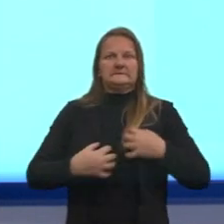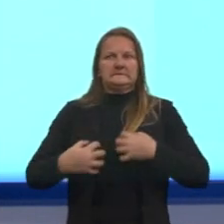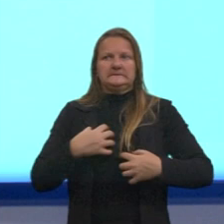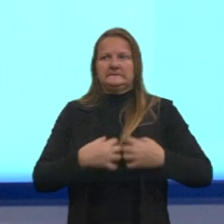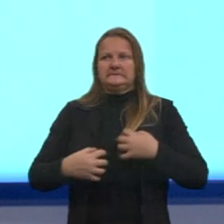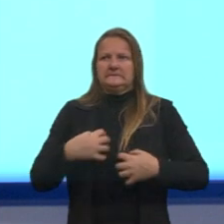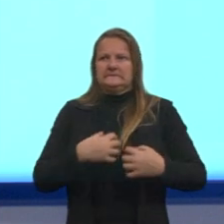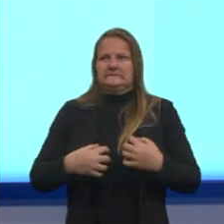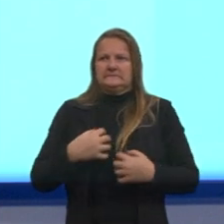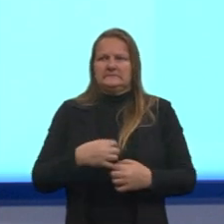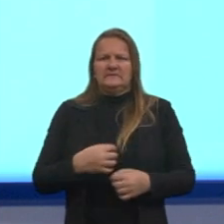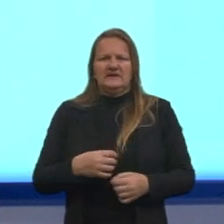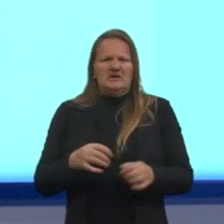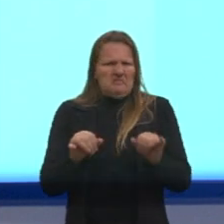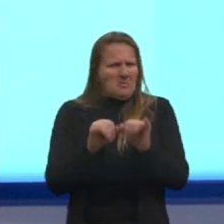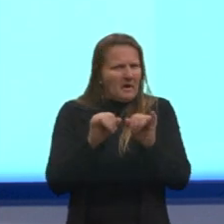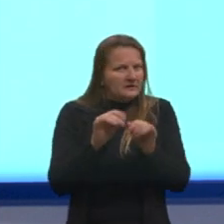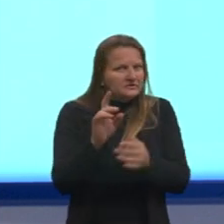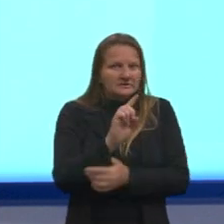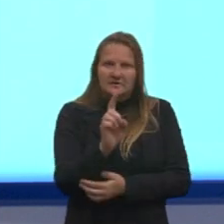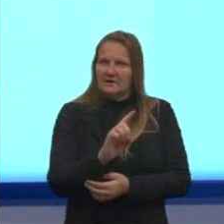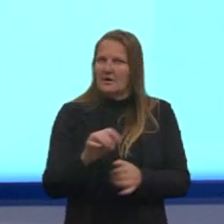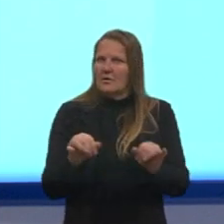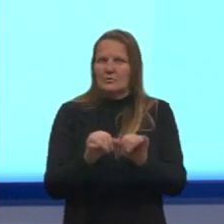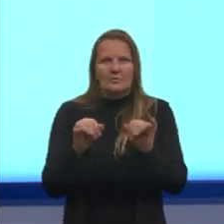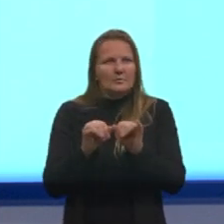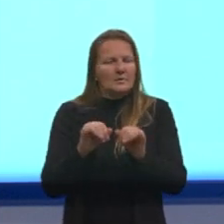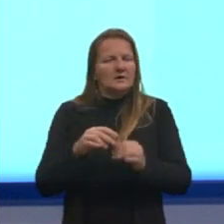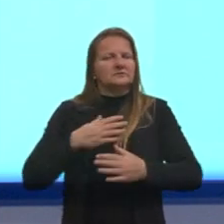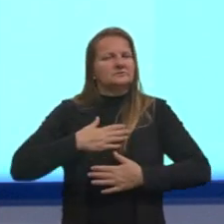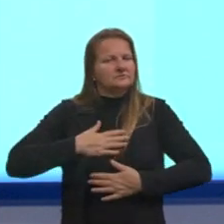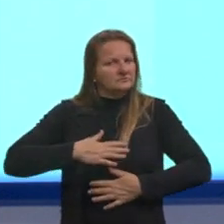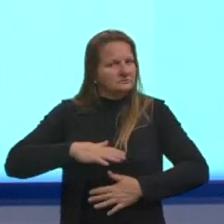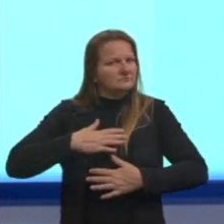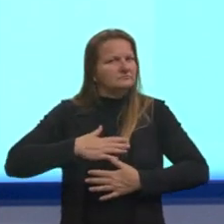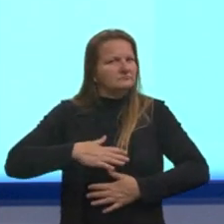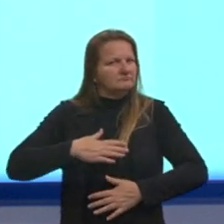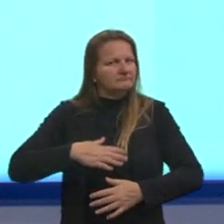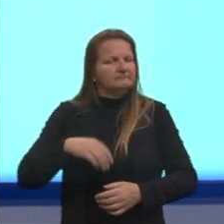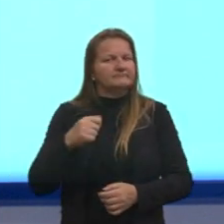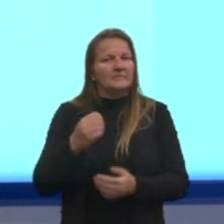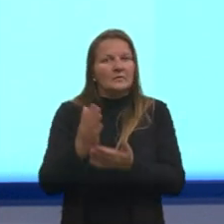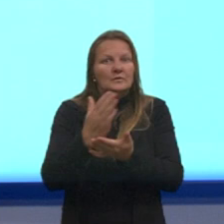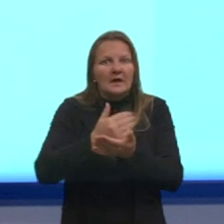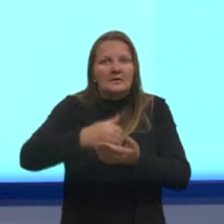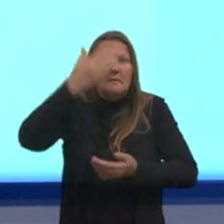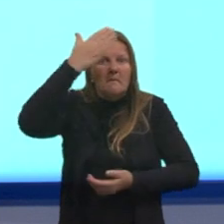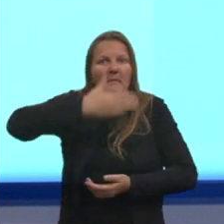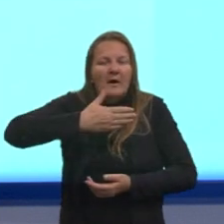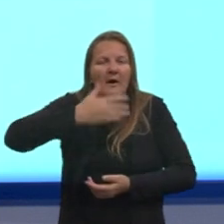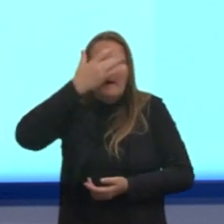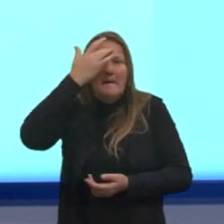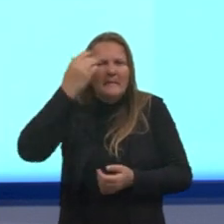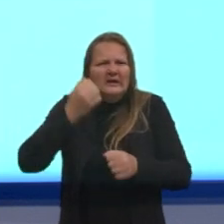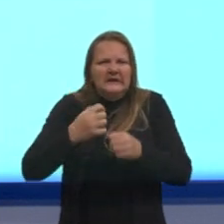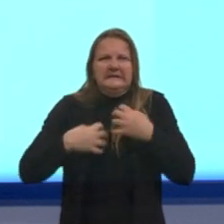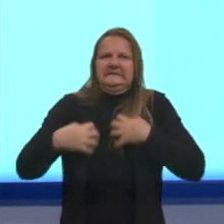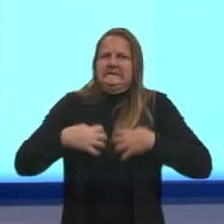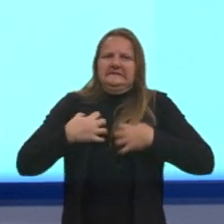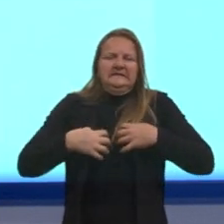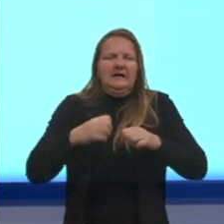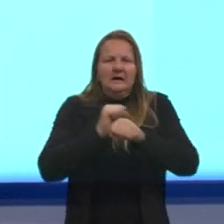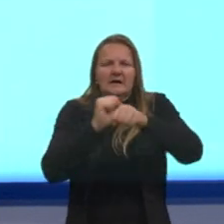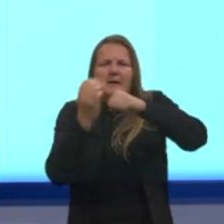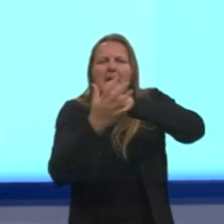isso que é Ah não é frescura É só tu estudar não relaxa que vai dar tudo certo né então os dados provam aí que aumentou muito então a pandemia